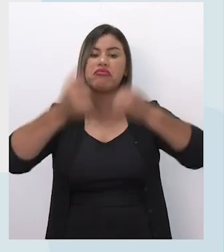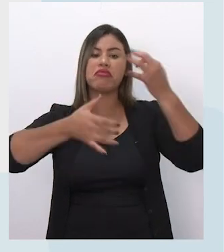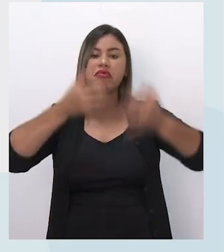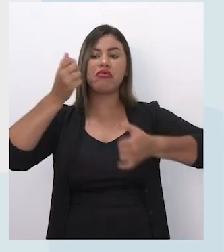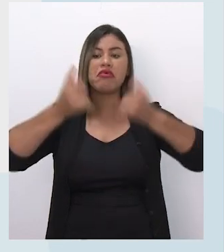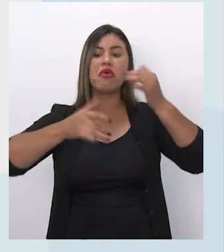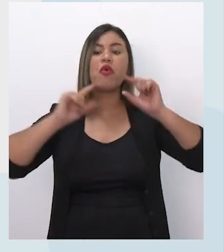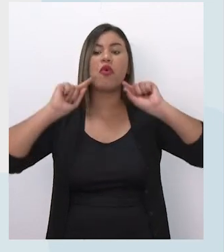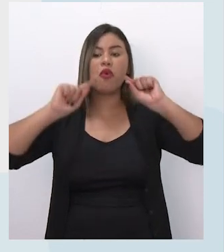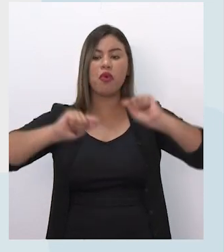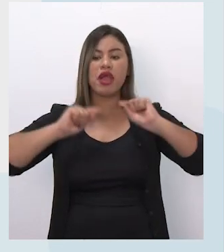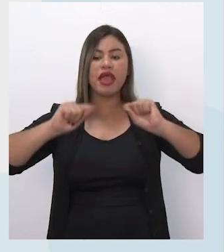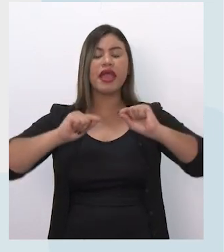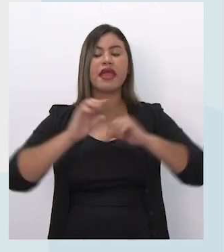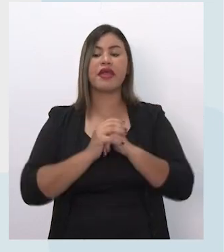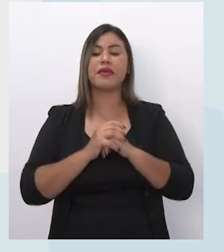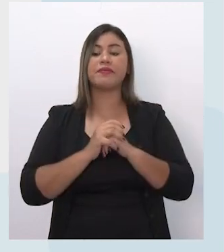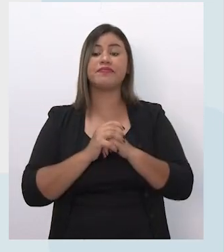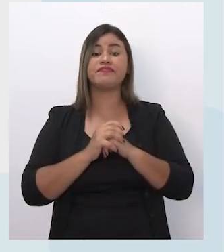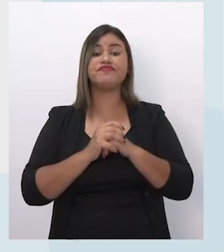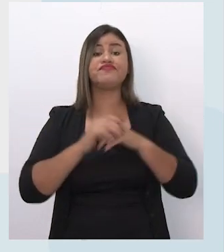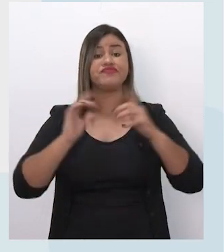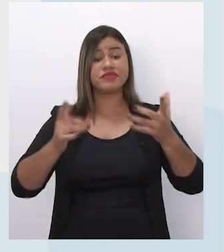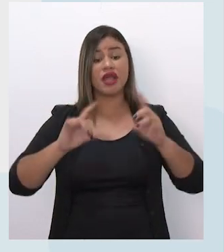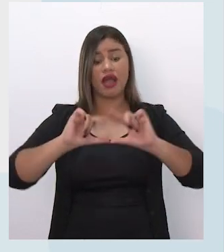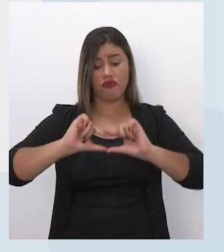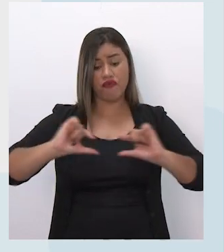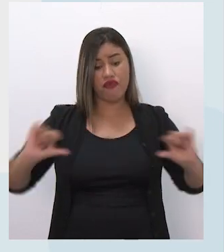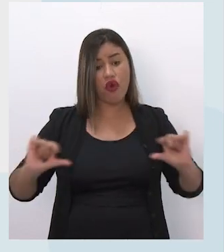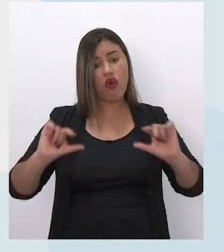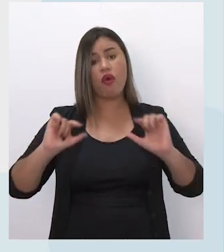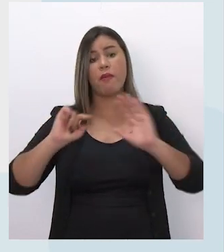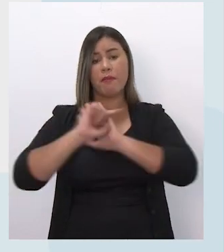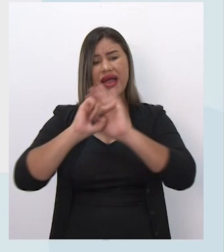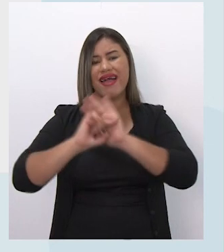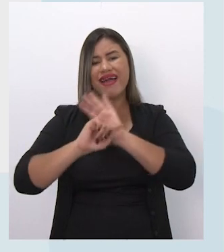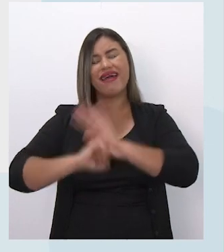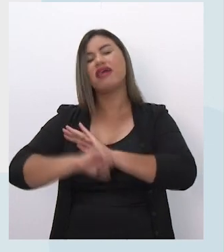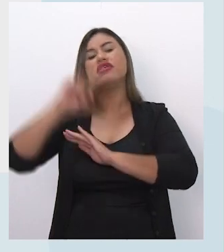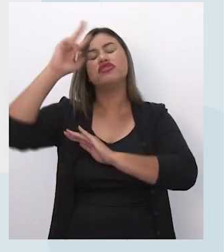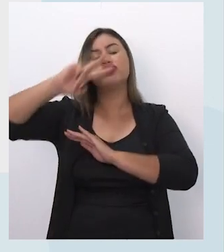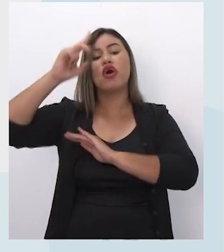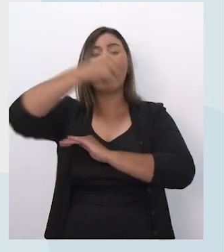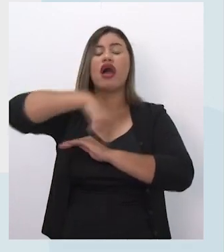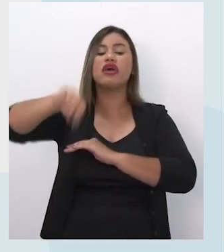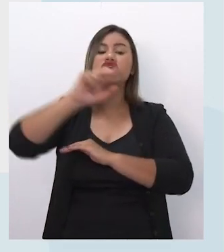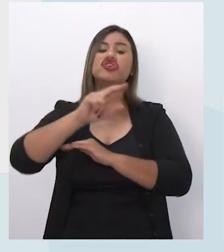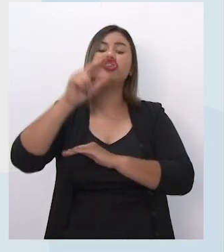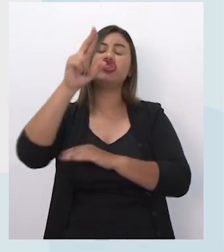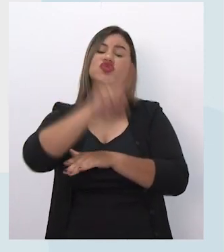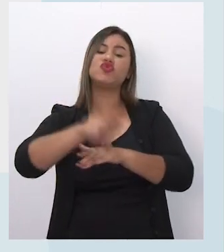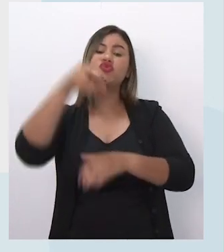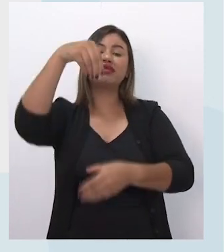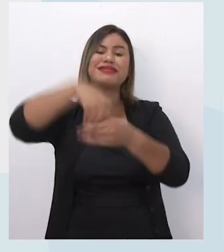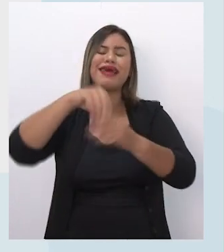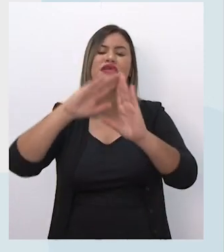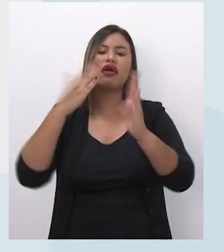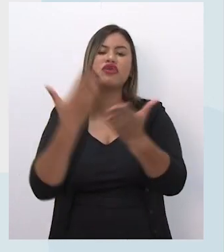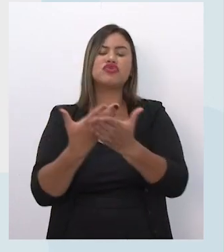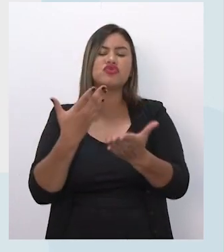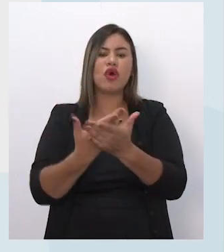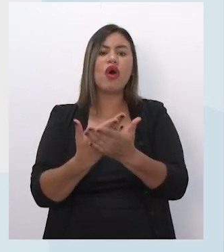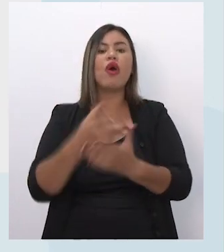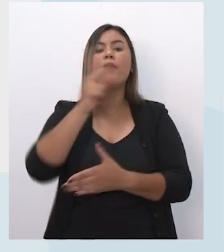as fontes no geral, quando nós utilizamos na sala de aula, o que é importante o professor